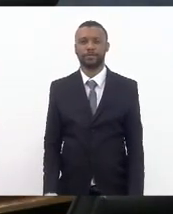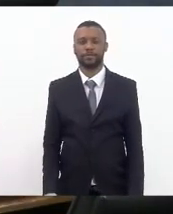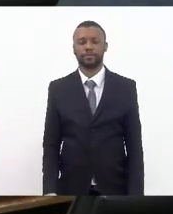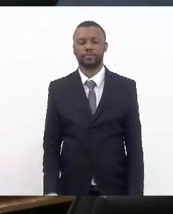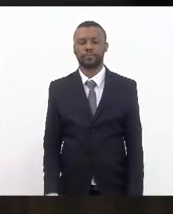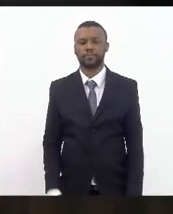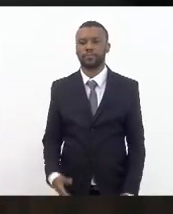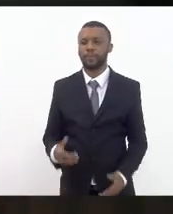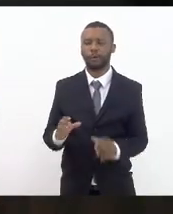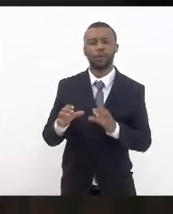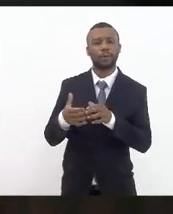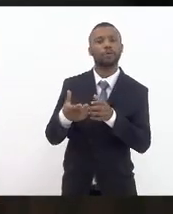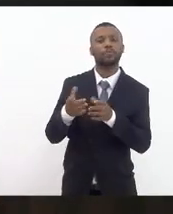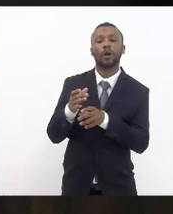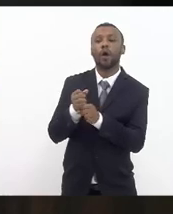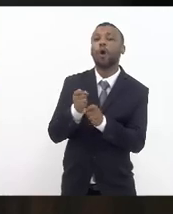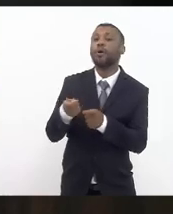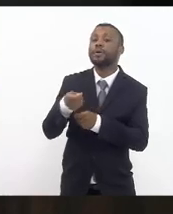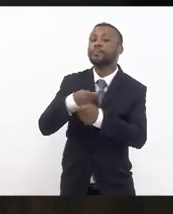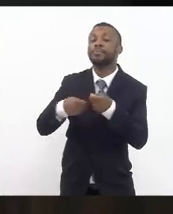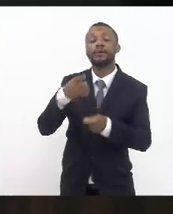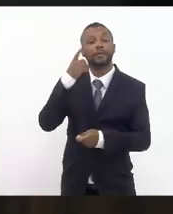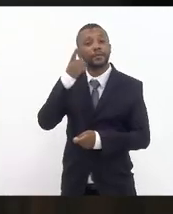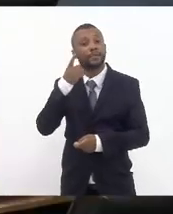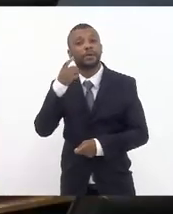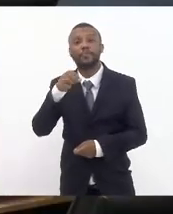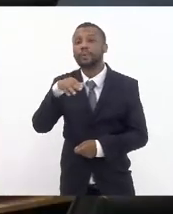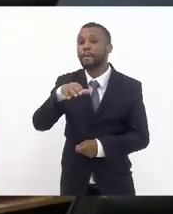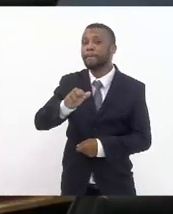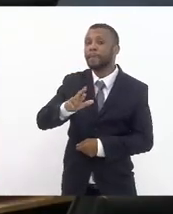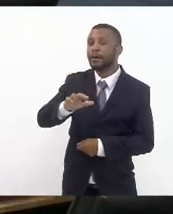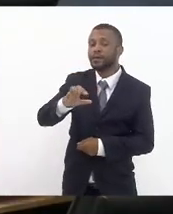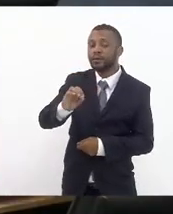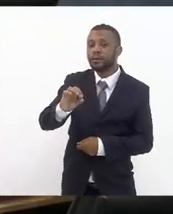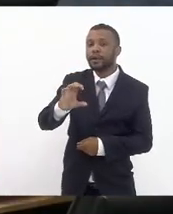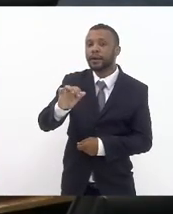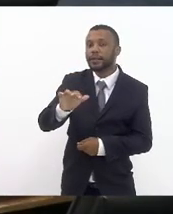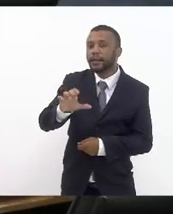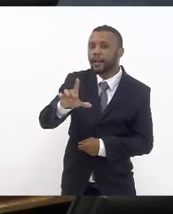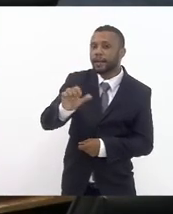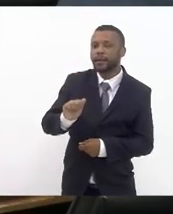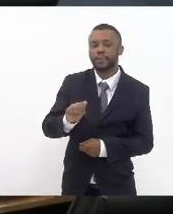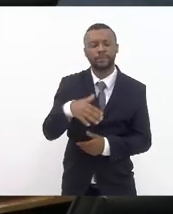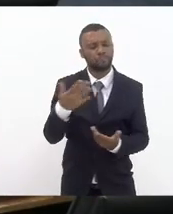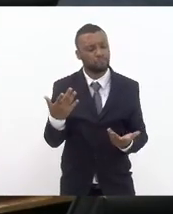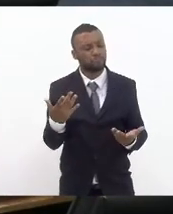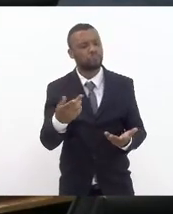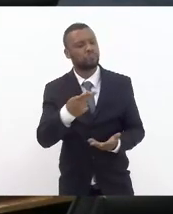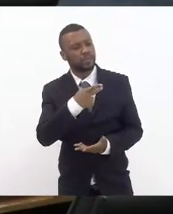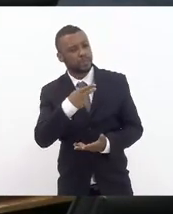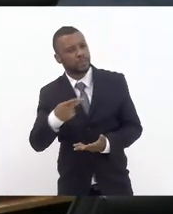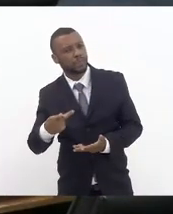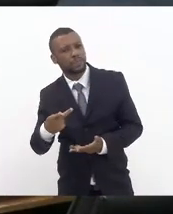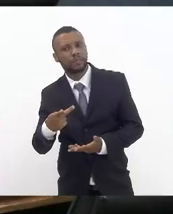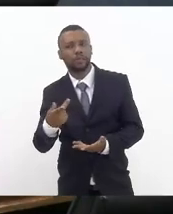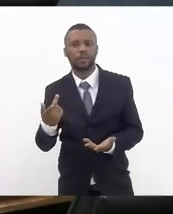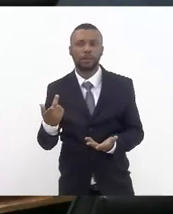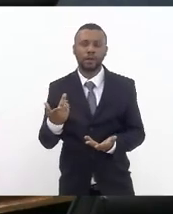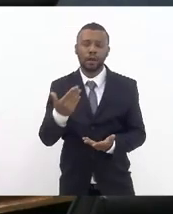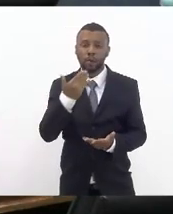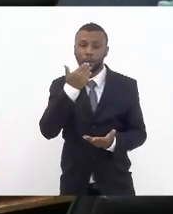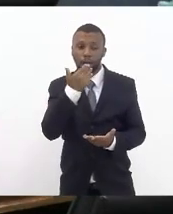Pela Comissão de Orçamento, deputado Márcio Canella. Senhor presidente, André Siciliano, parecer